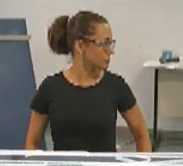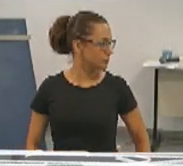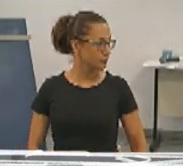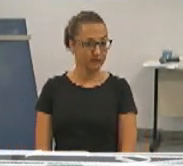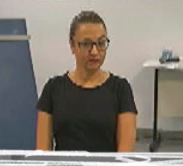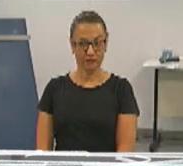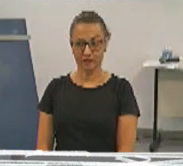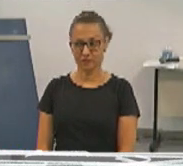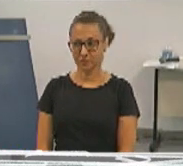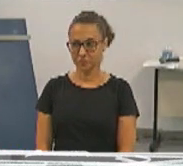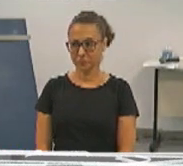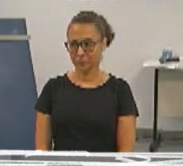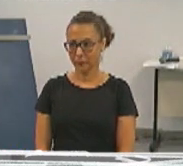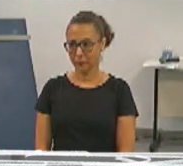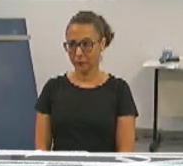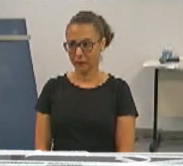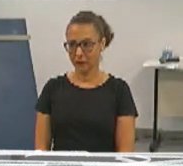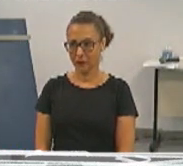Deixa.